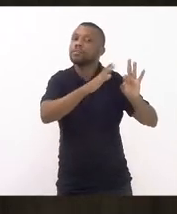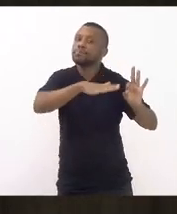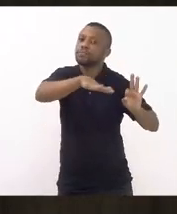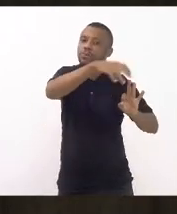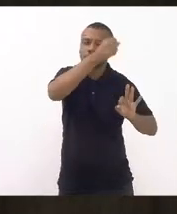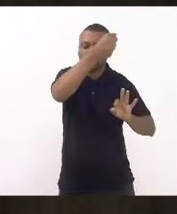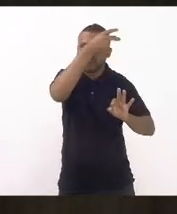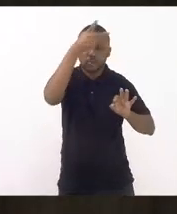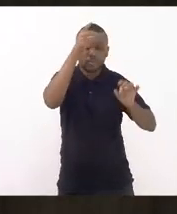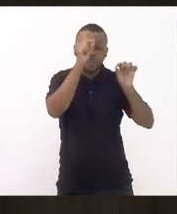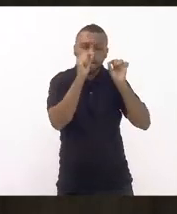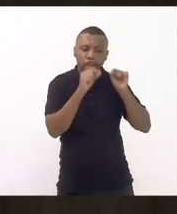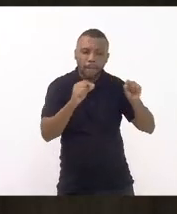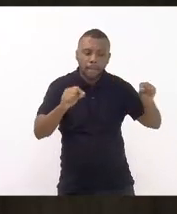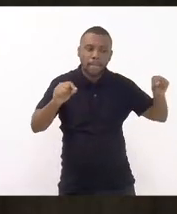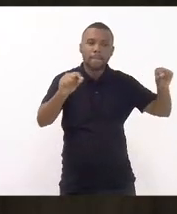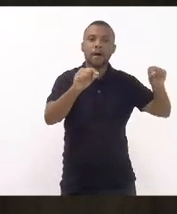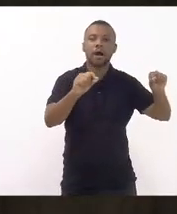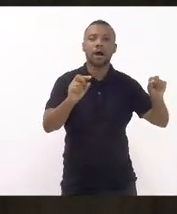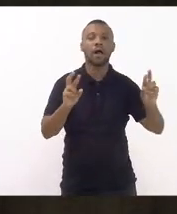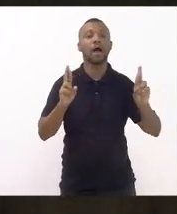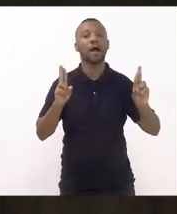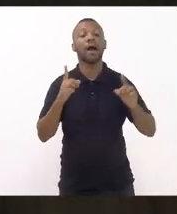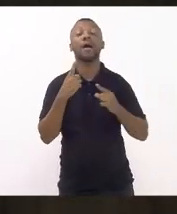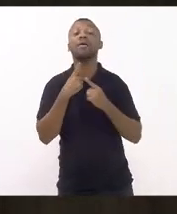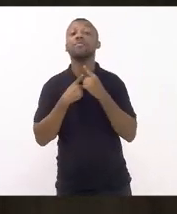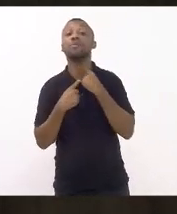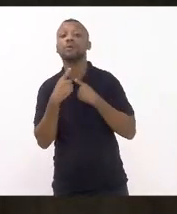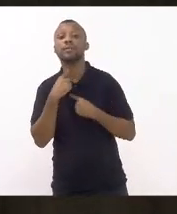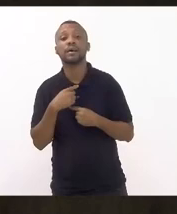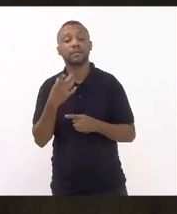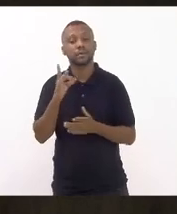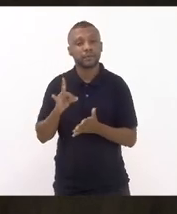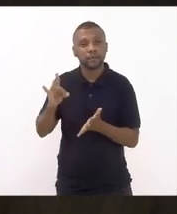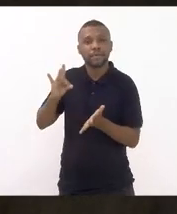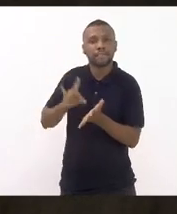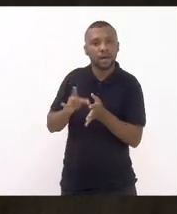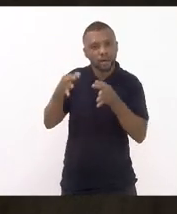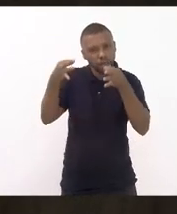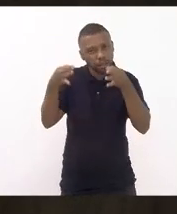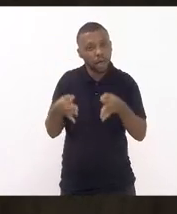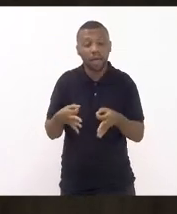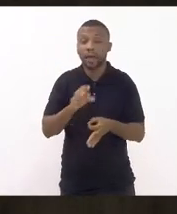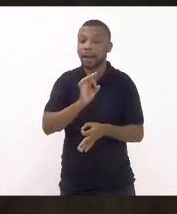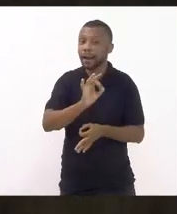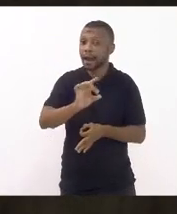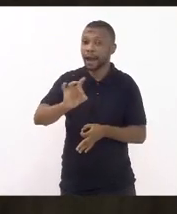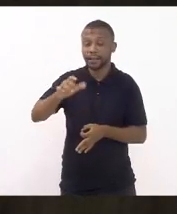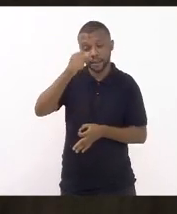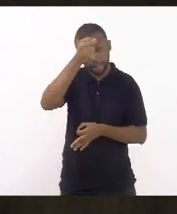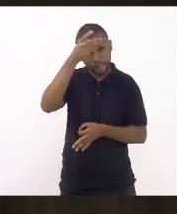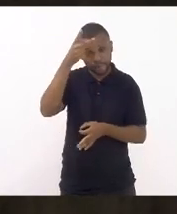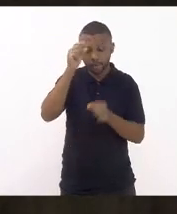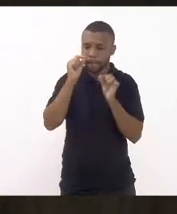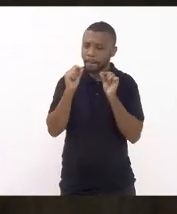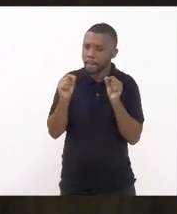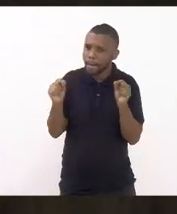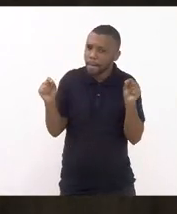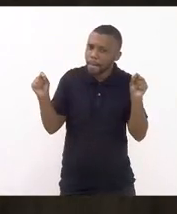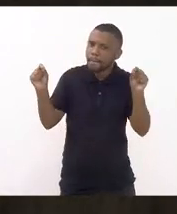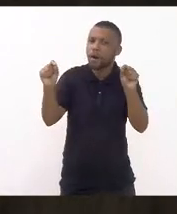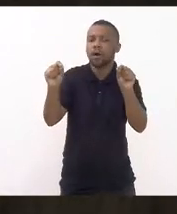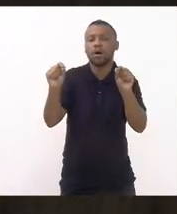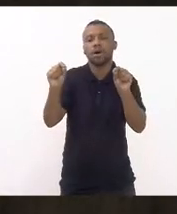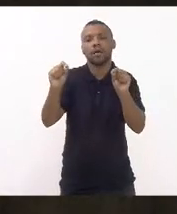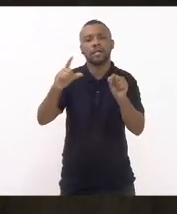municipais, o desejo é que realmente cada prefeitura